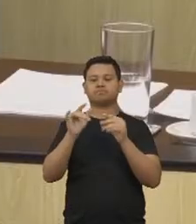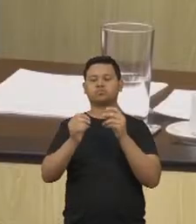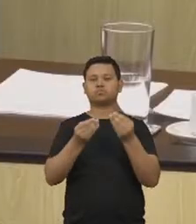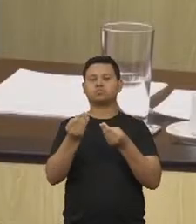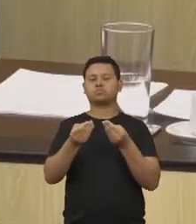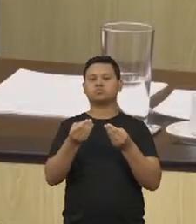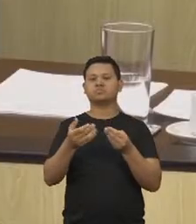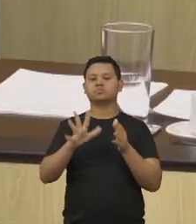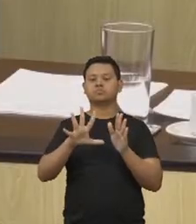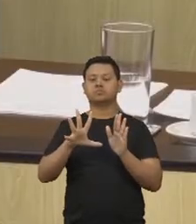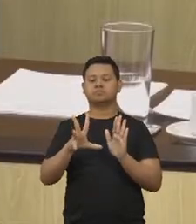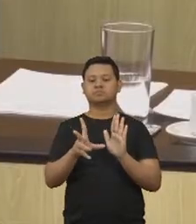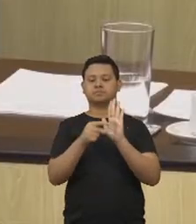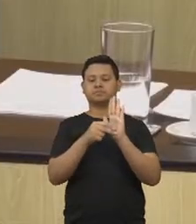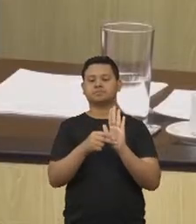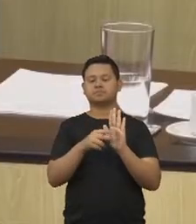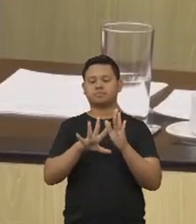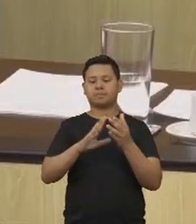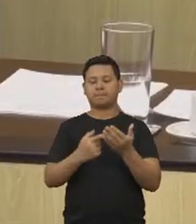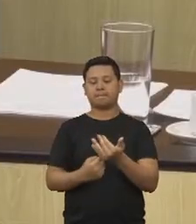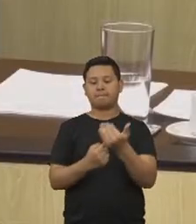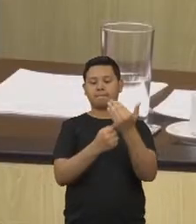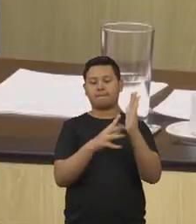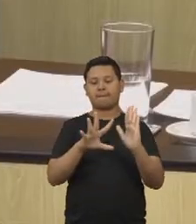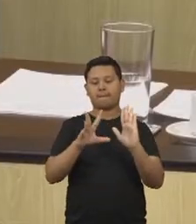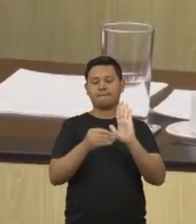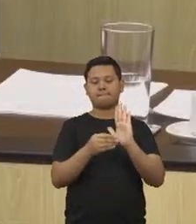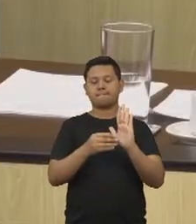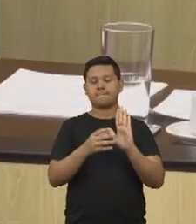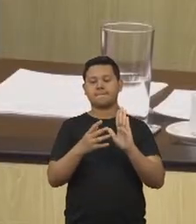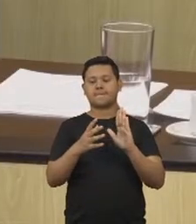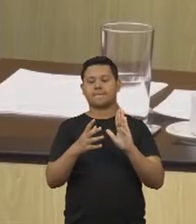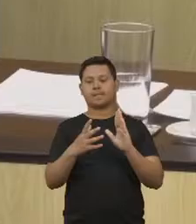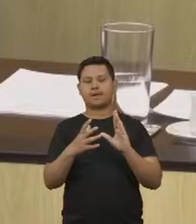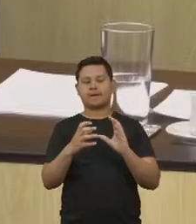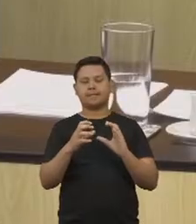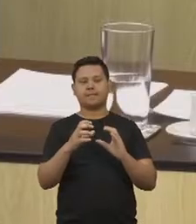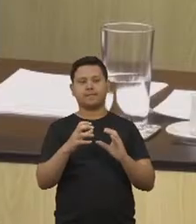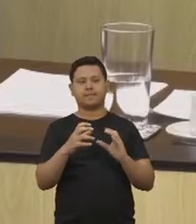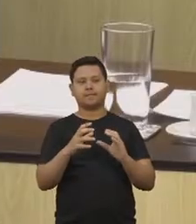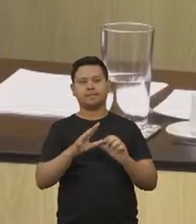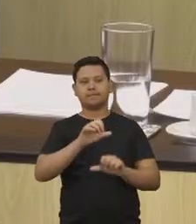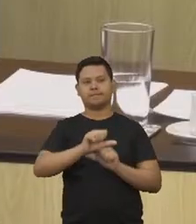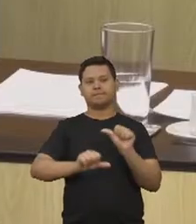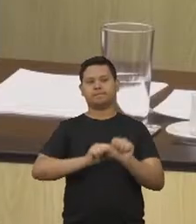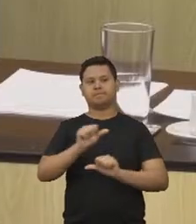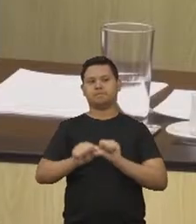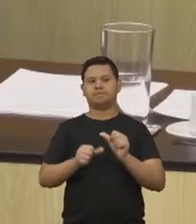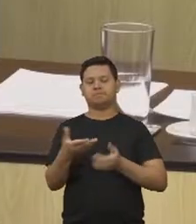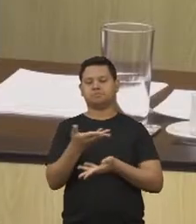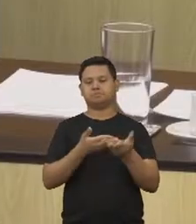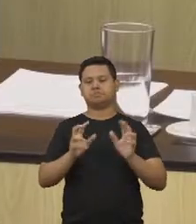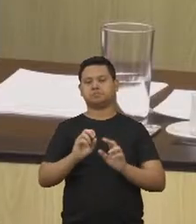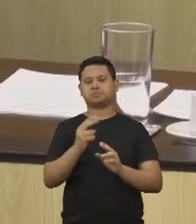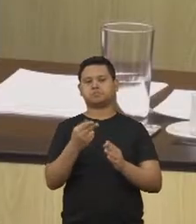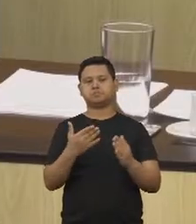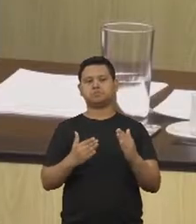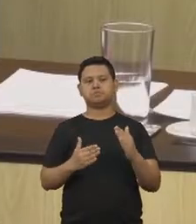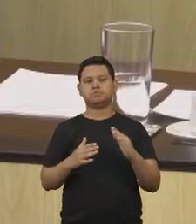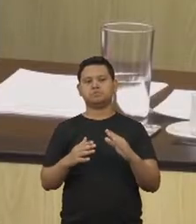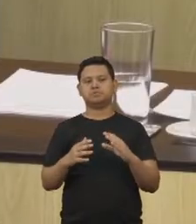como incorporação tecnológica de caráter substitutivo ou complementar à